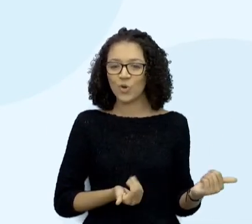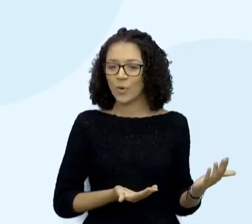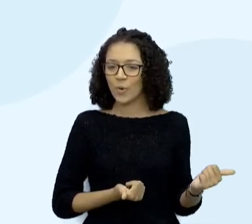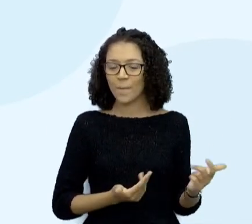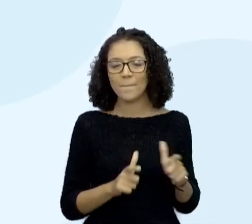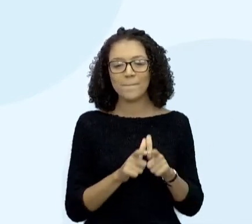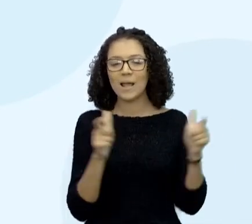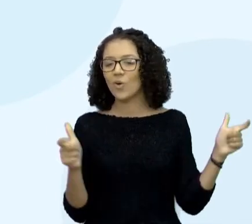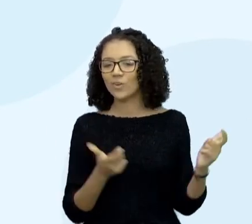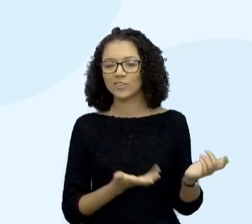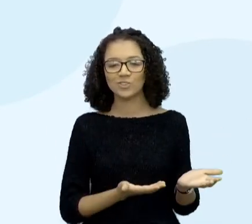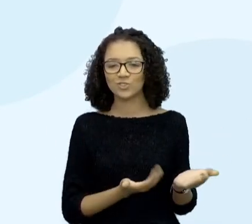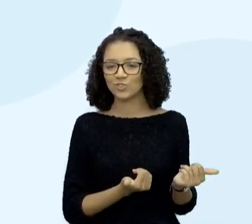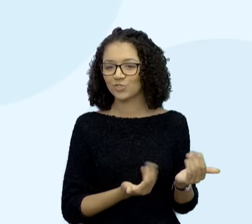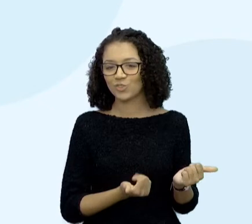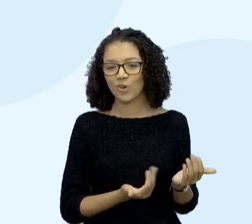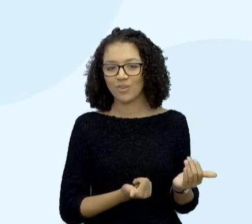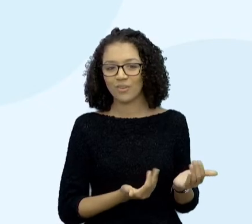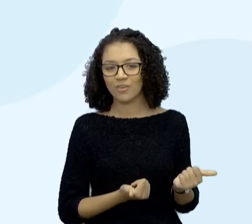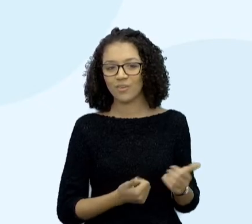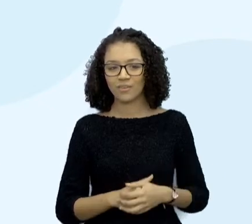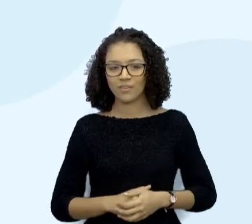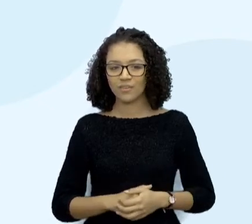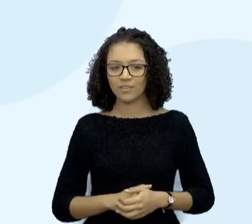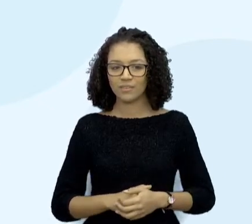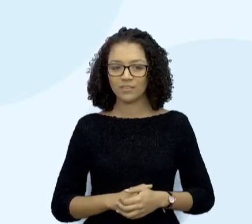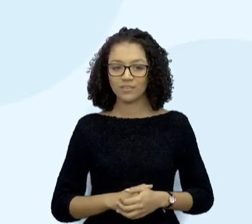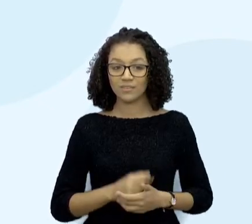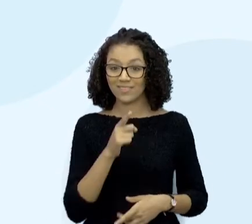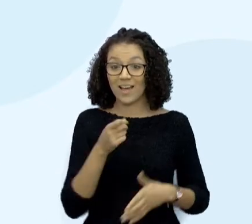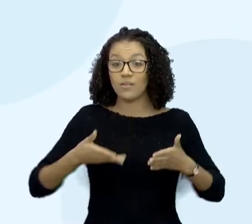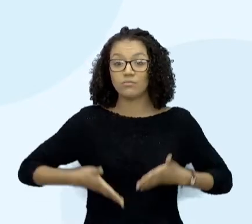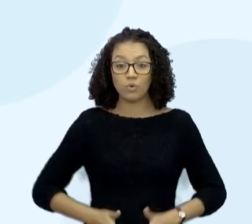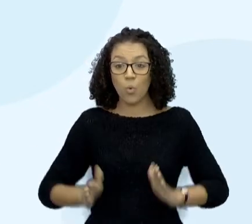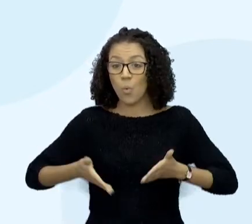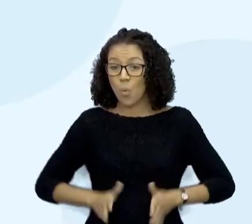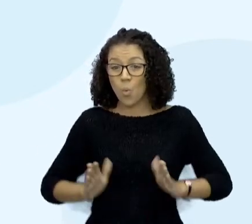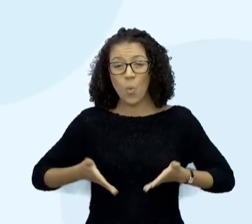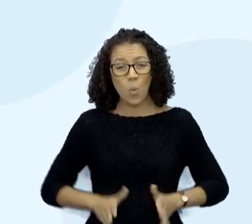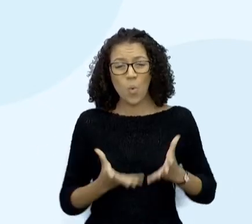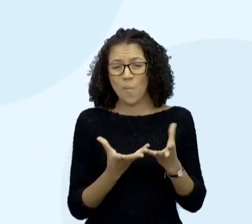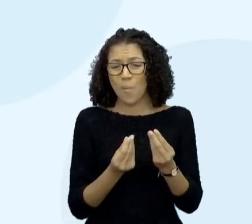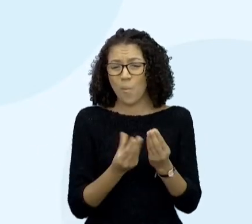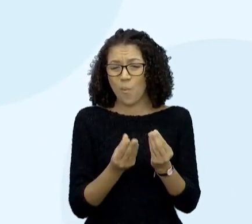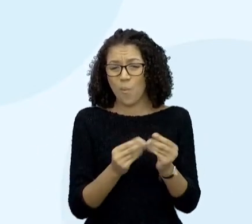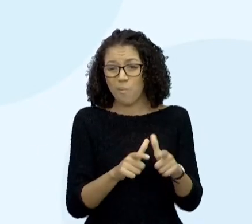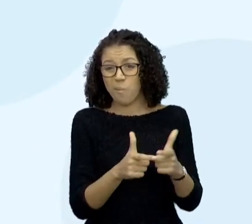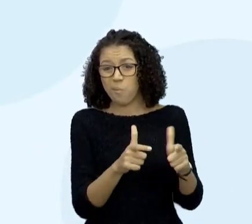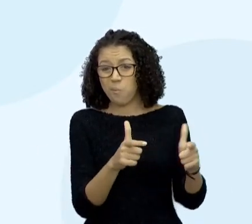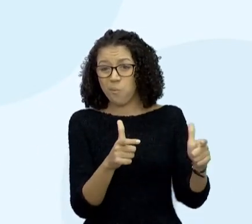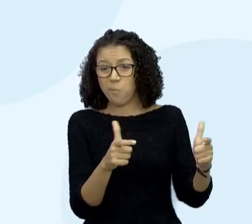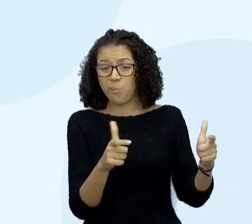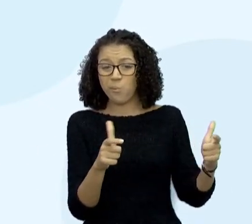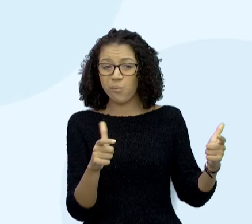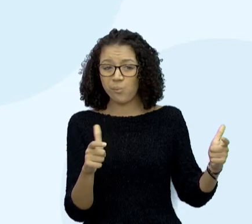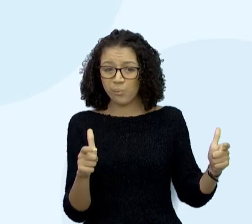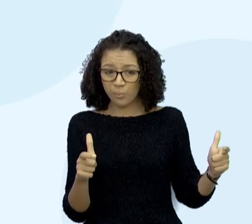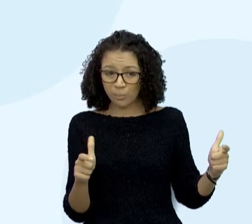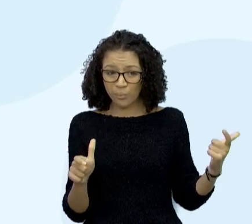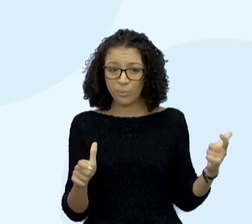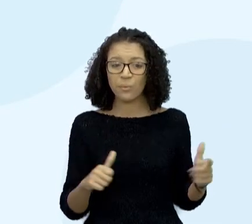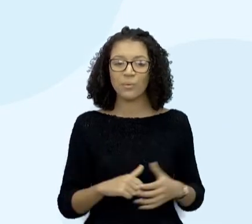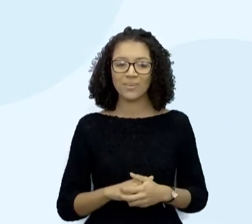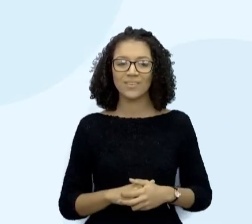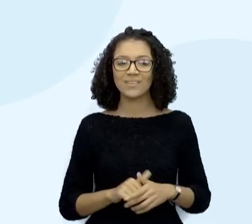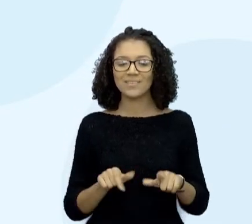parte na pirâmide jovem, alta taxa de natalidade e mortalidade, como a gente viu anteriormente. É um